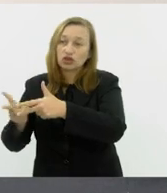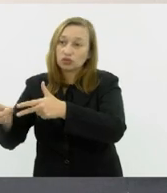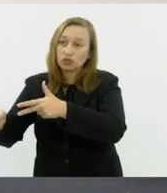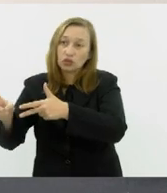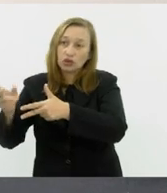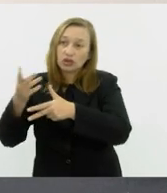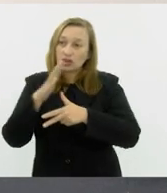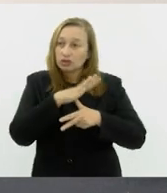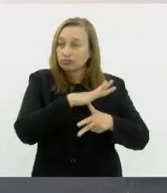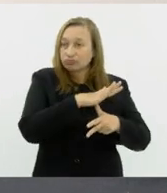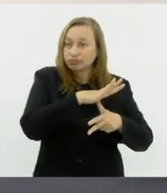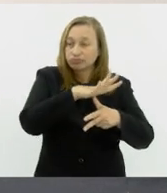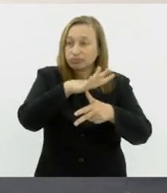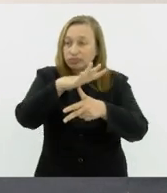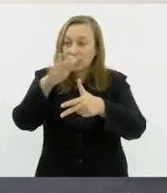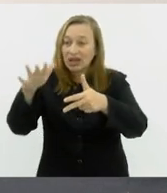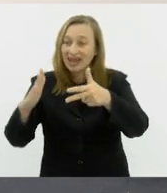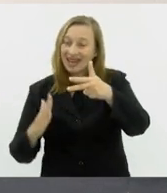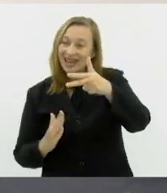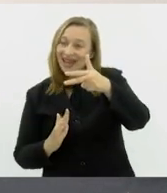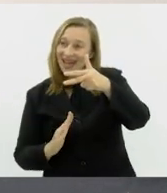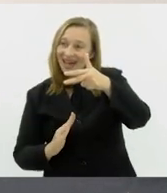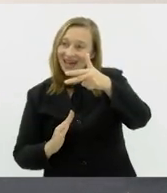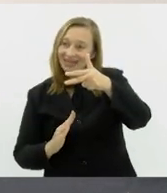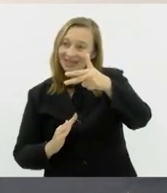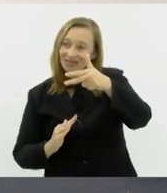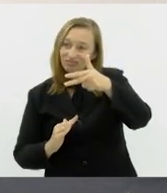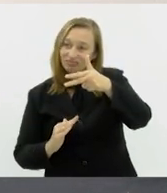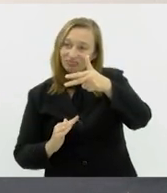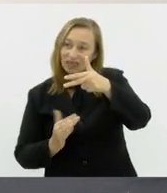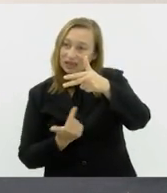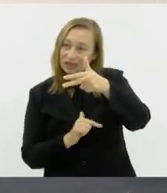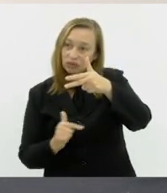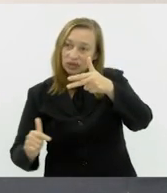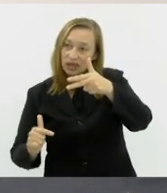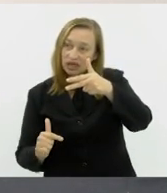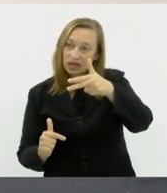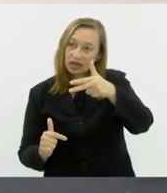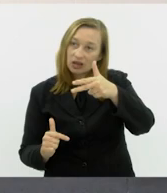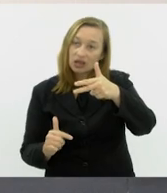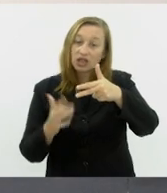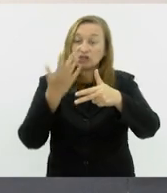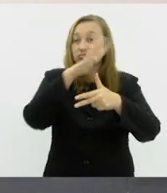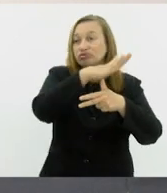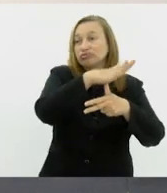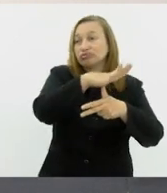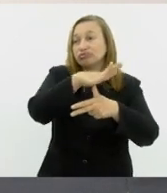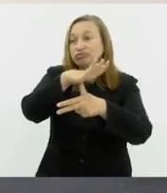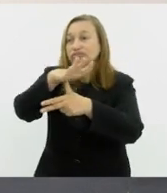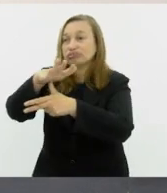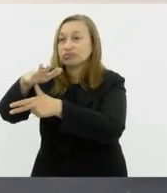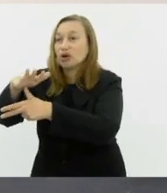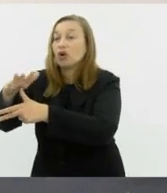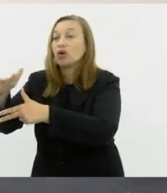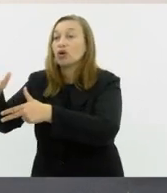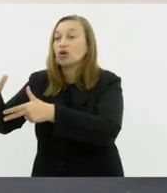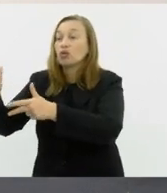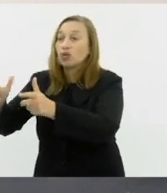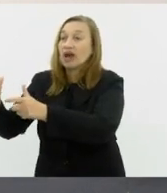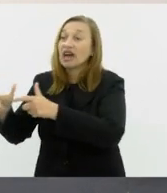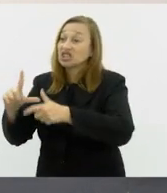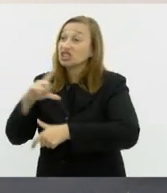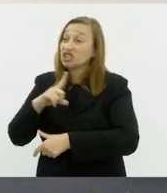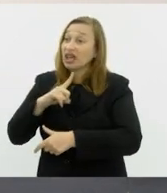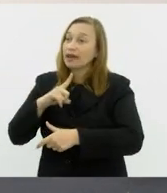tenho casa nenhuma embaixo, ou tenho menos casa, e vai começar a passar por rotas que eu tenho casa. Então, assim,